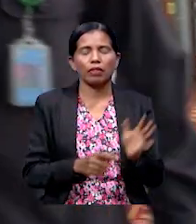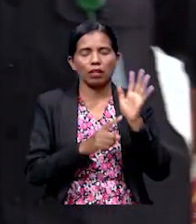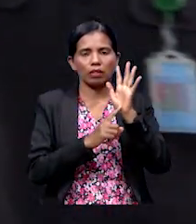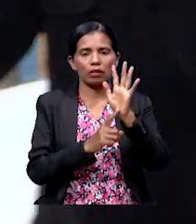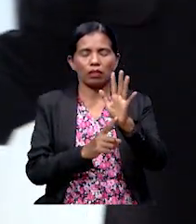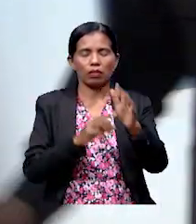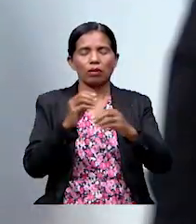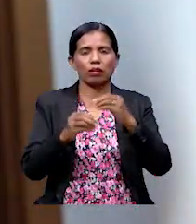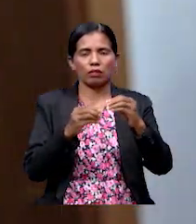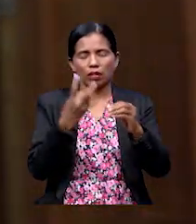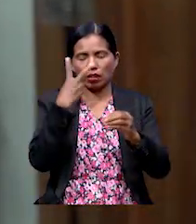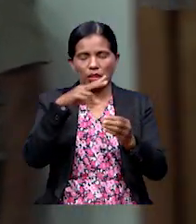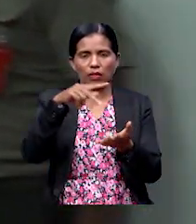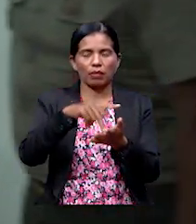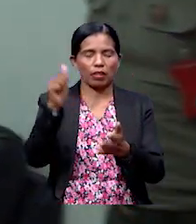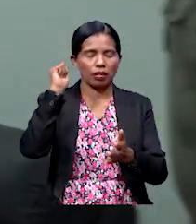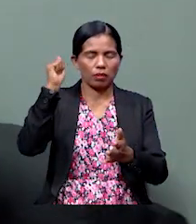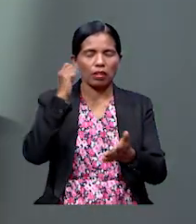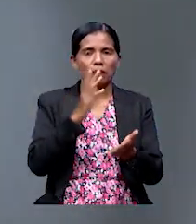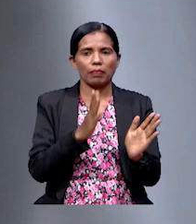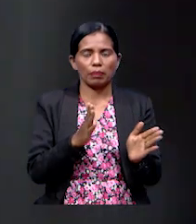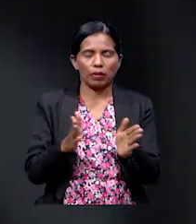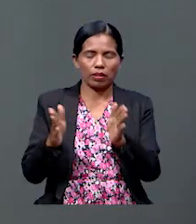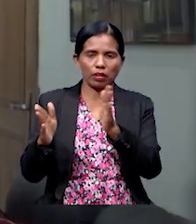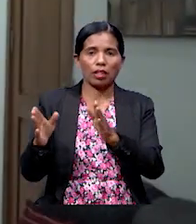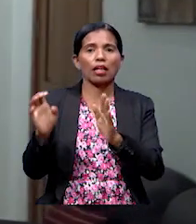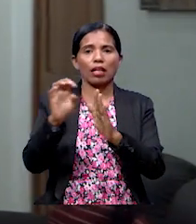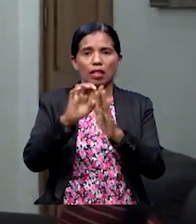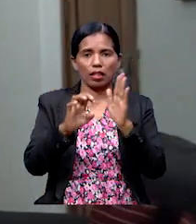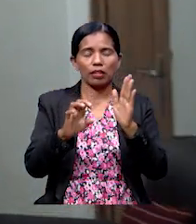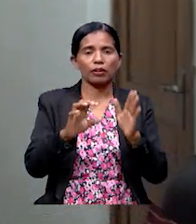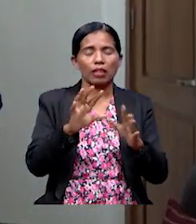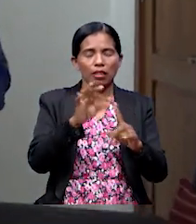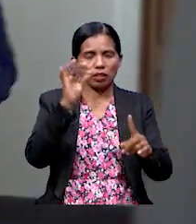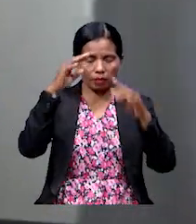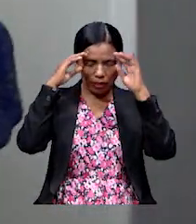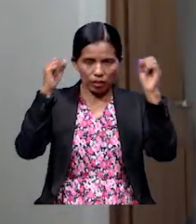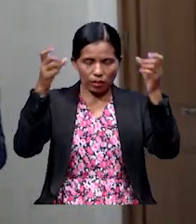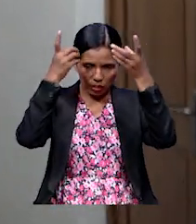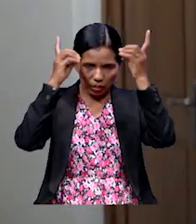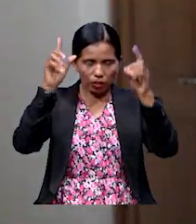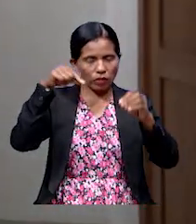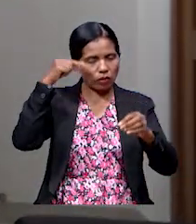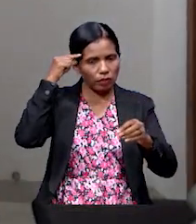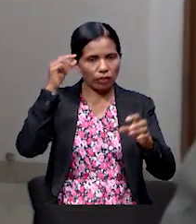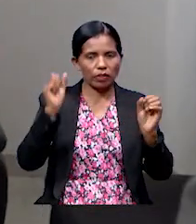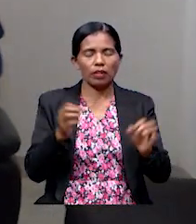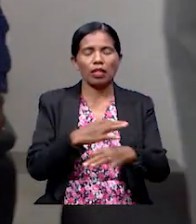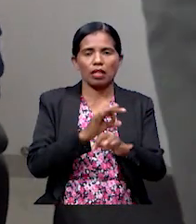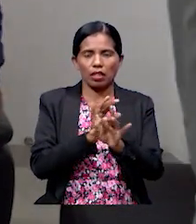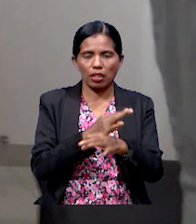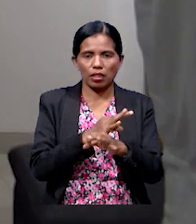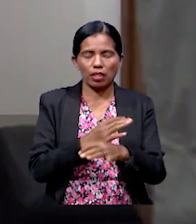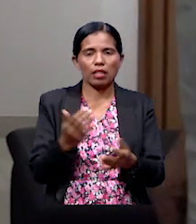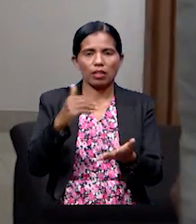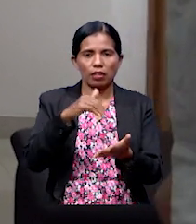a avaliação campanha na preparação da eleição presidencial, numa decisão do governo União, normaliza e flexibiliza